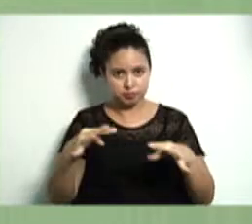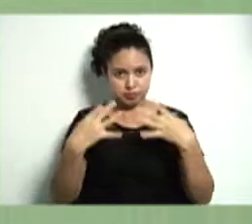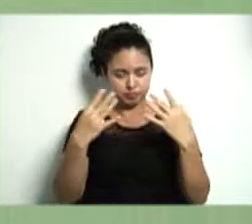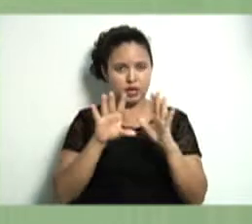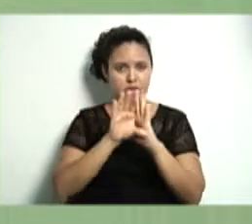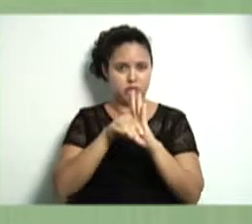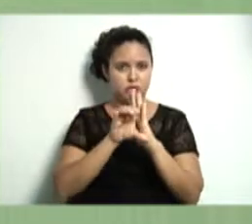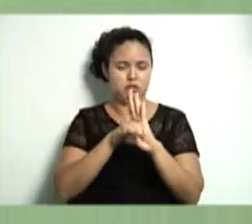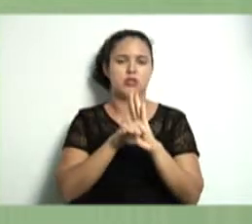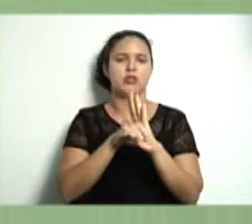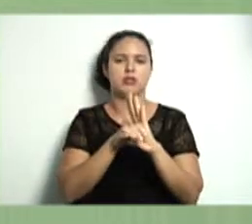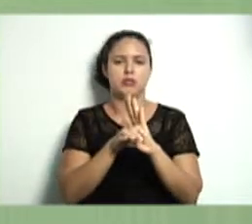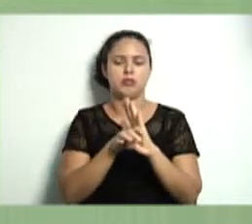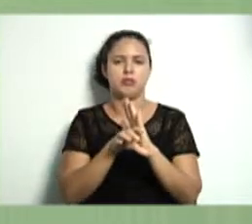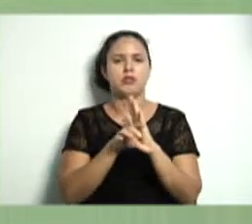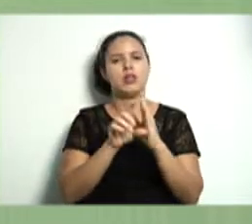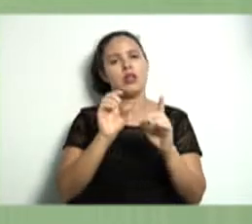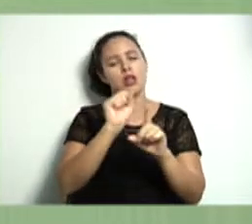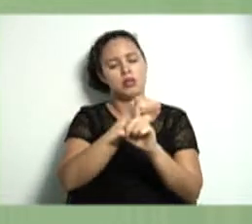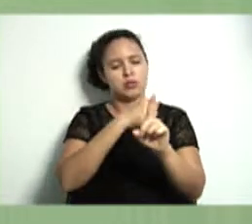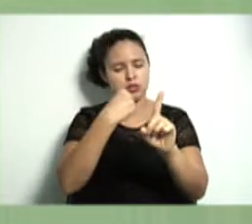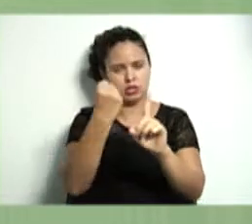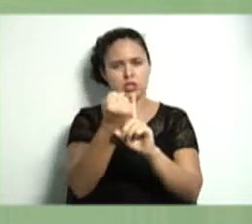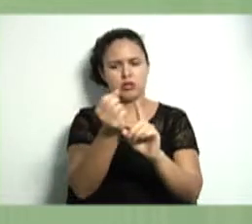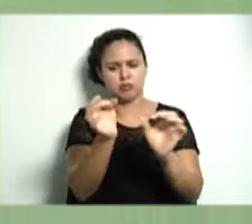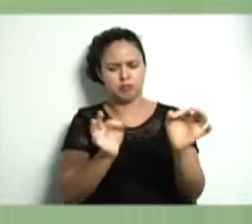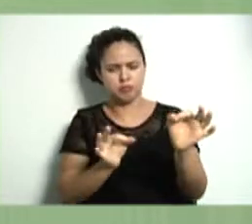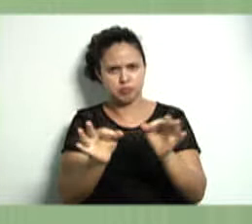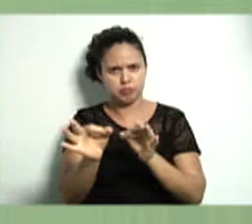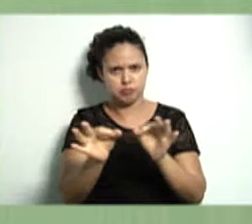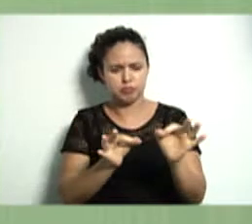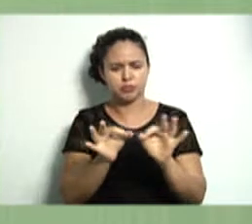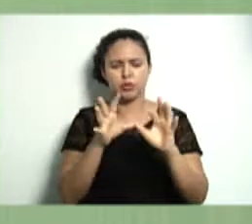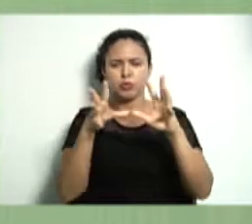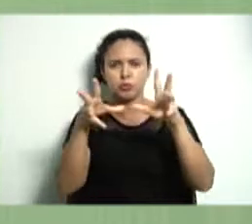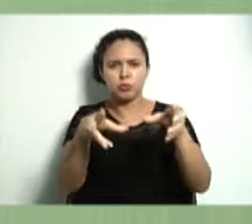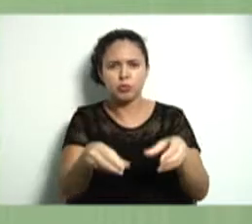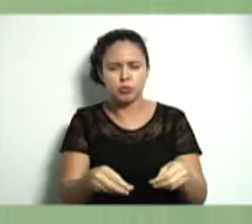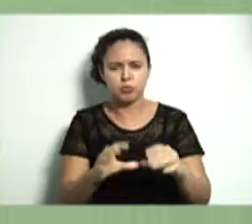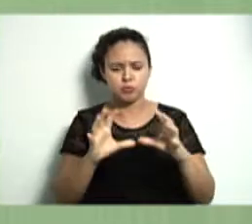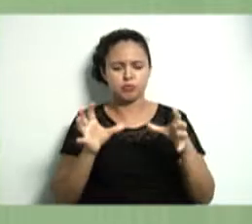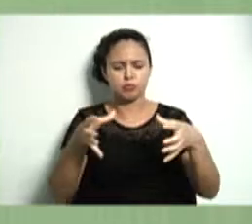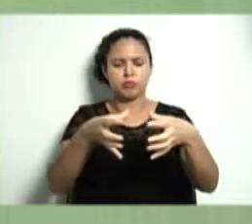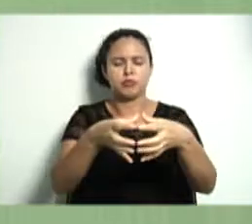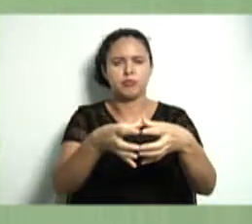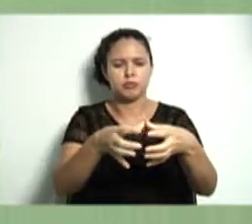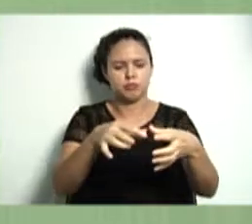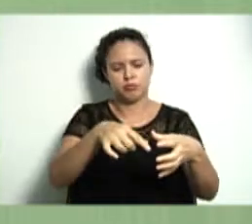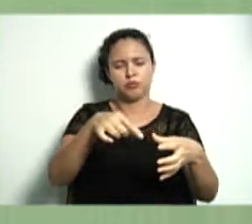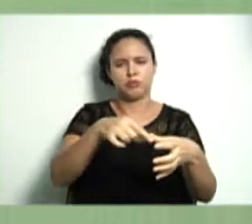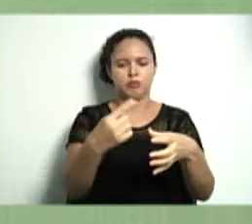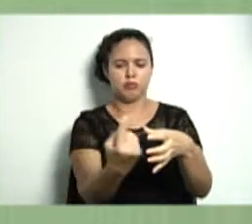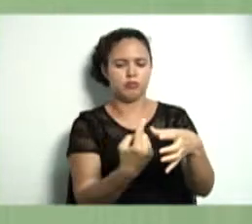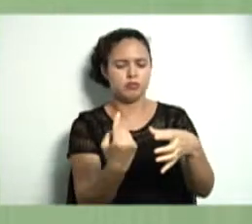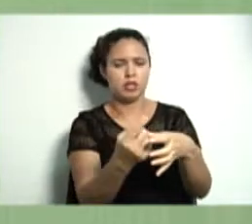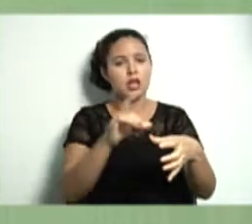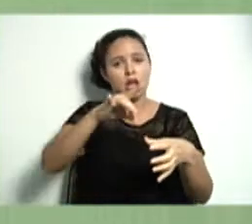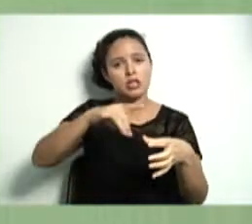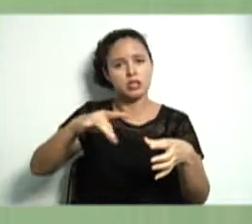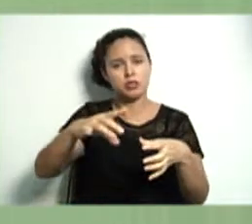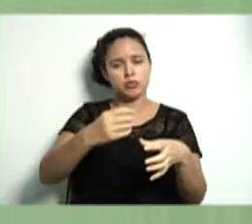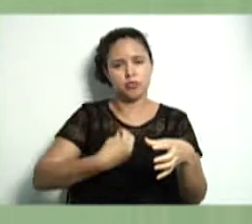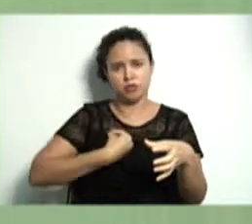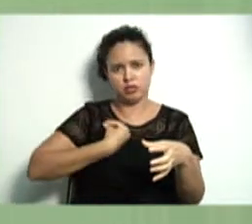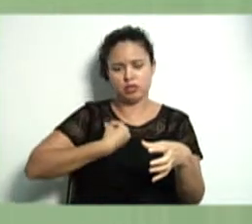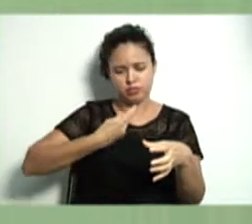a maneira como a sociedade é organizada como um todo para garantir a sua própria sobrevivência e a